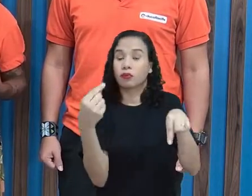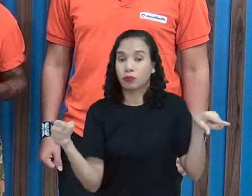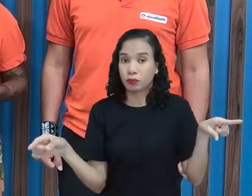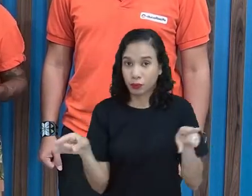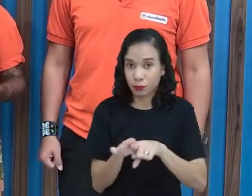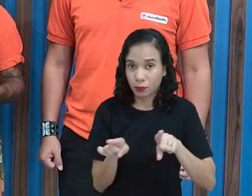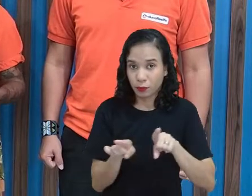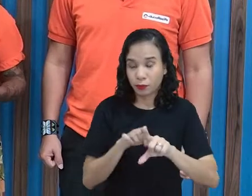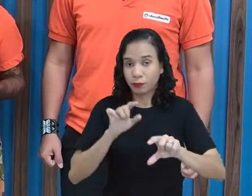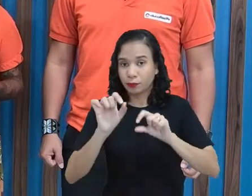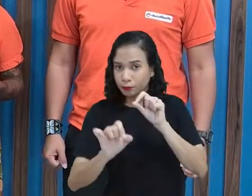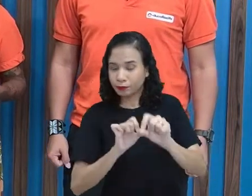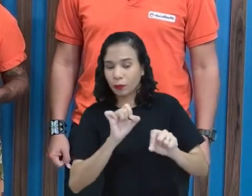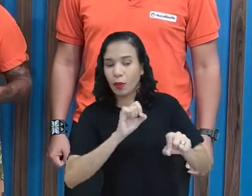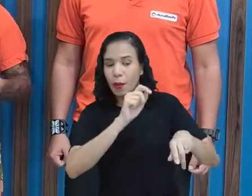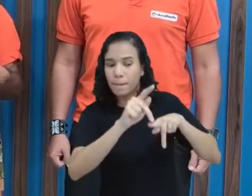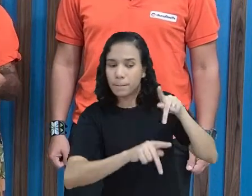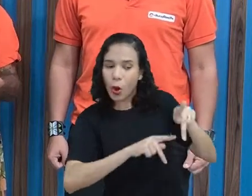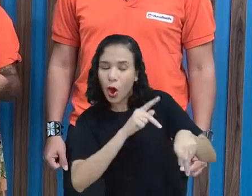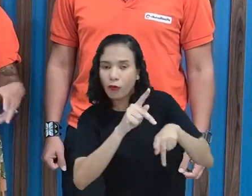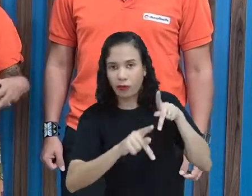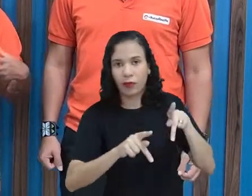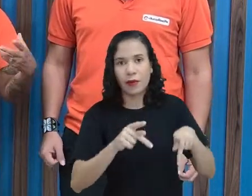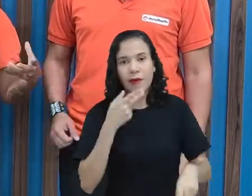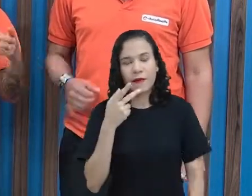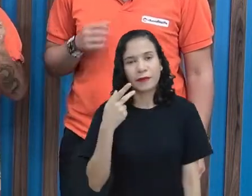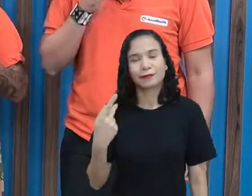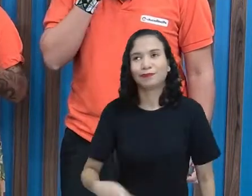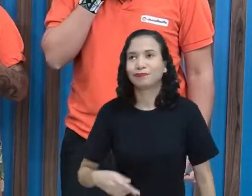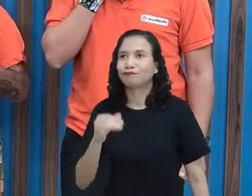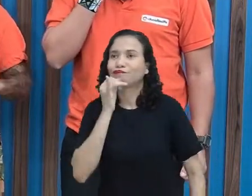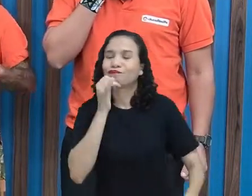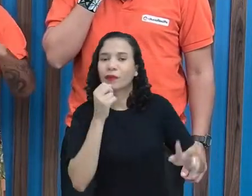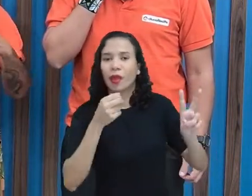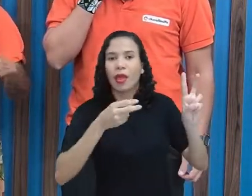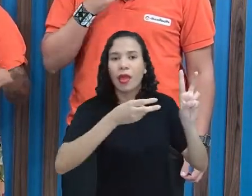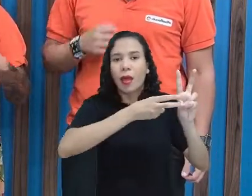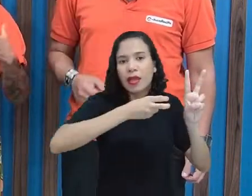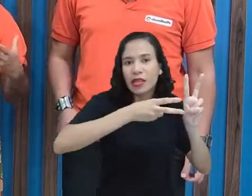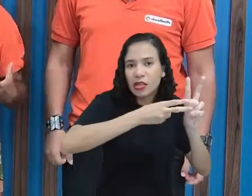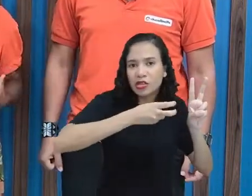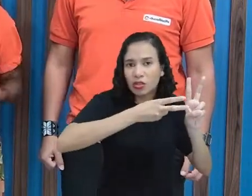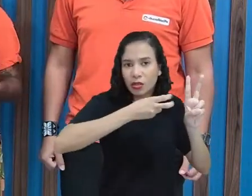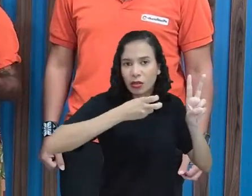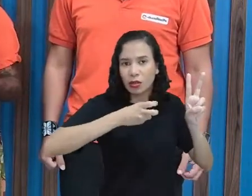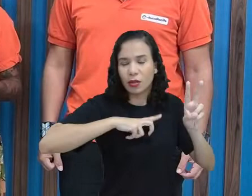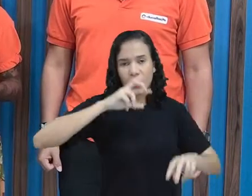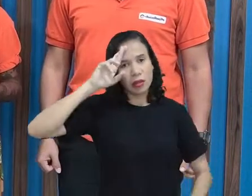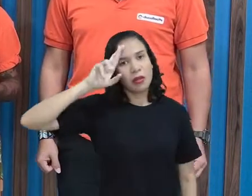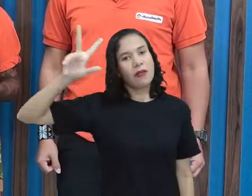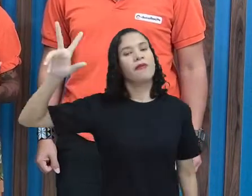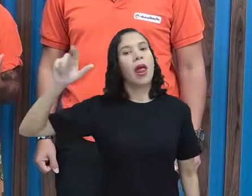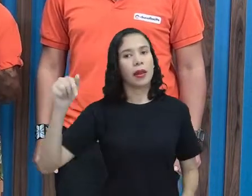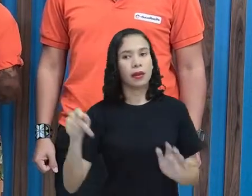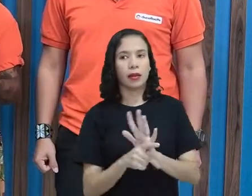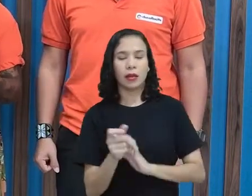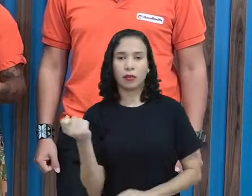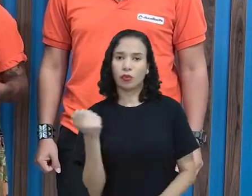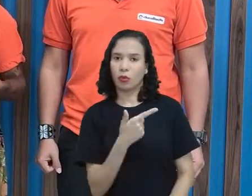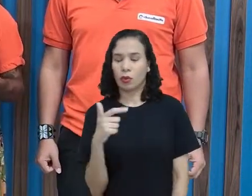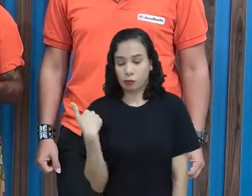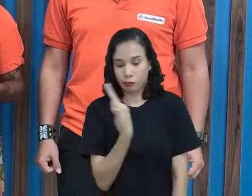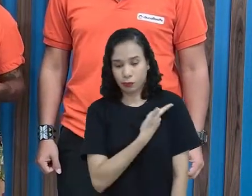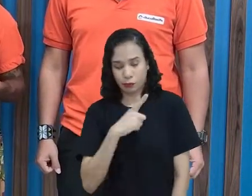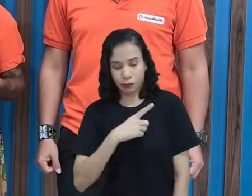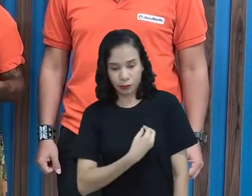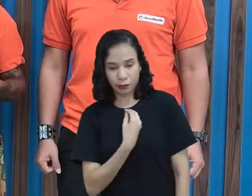Inclusive, alguns povos, mesmo sendo brasileiros, povos indígenas, por exemplo, têm uma ideia diferente de identidade de gênero do que nós que estamos